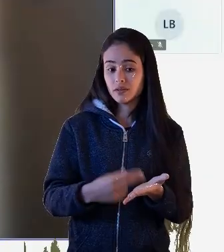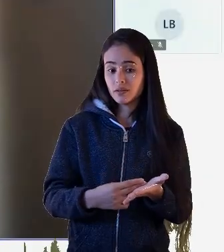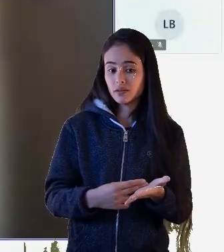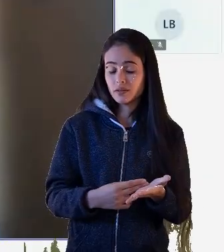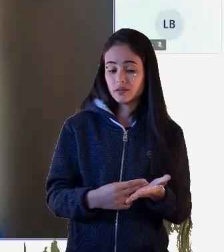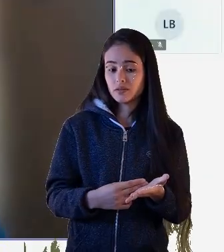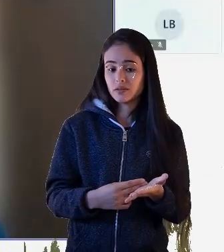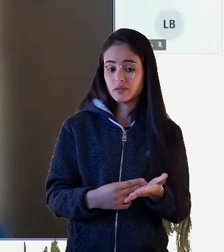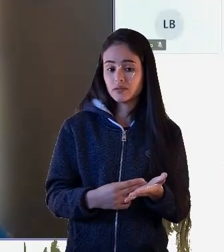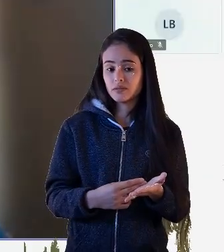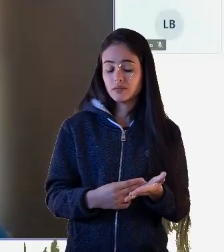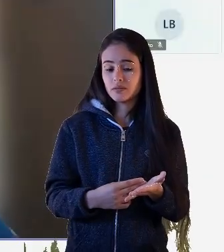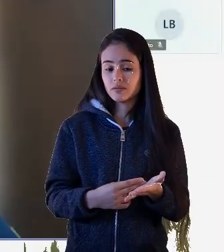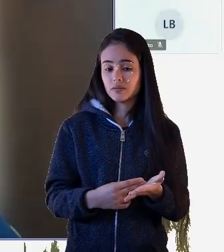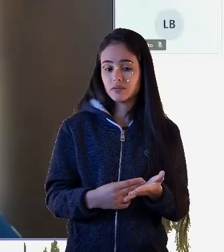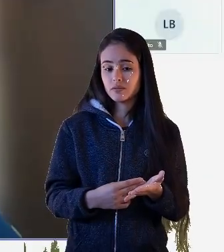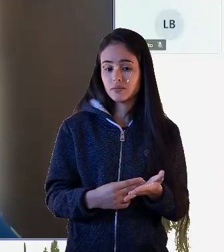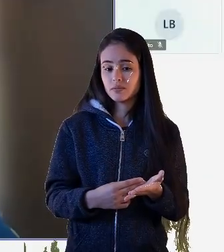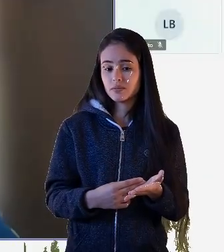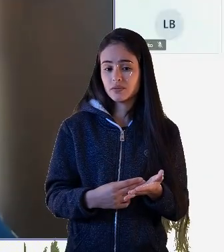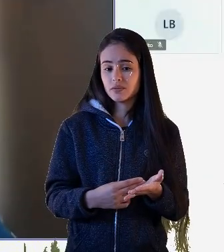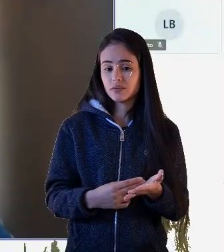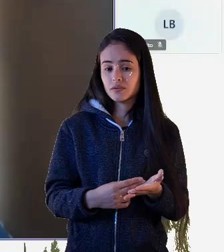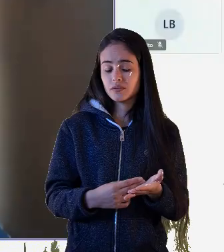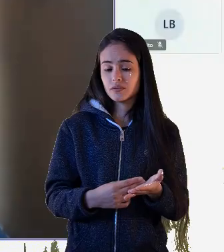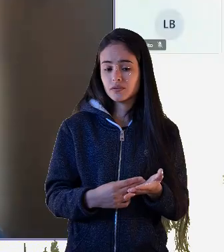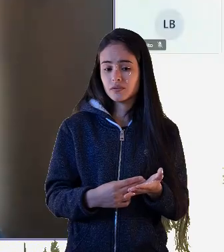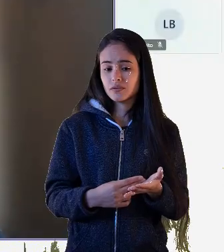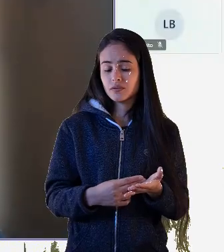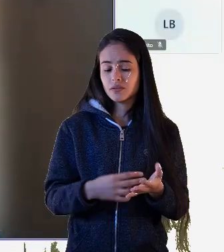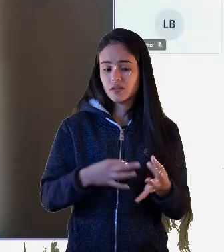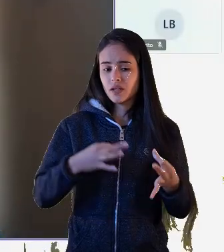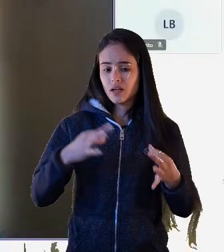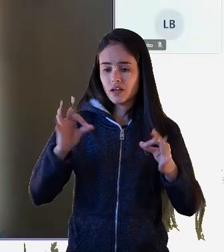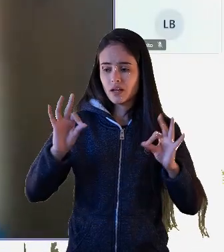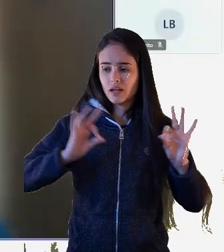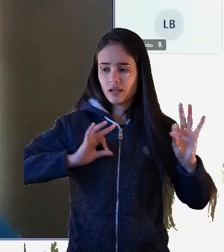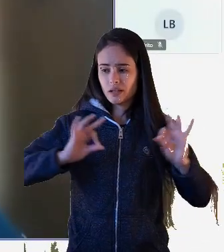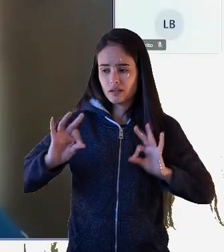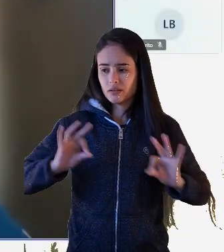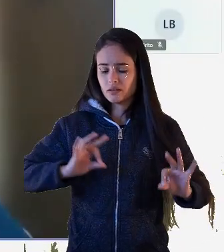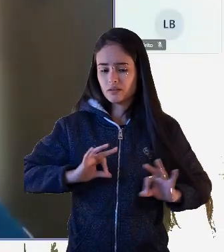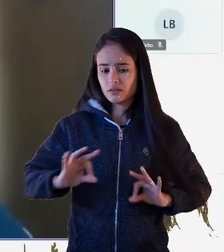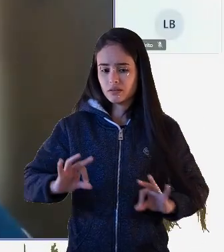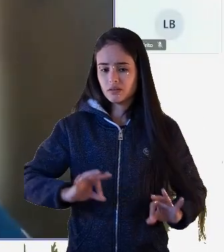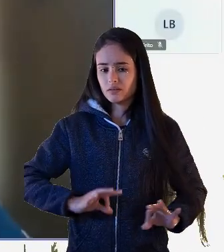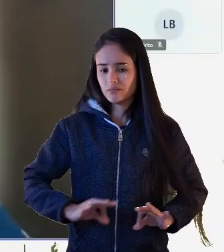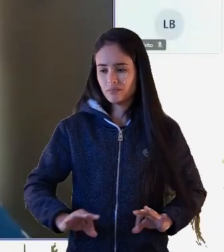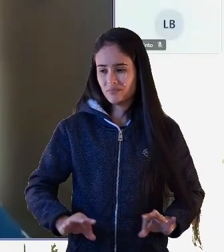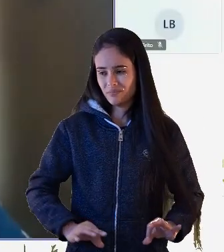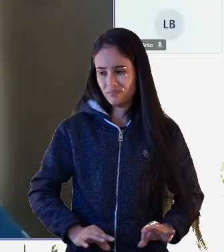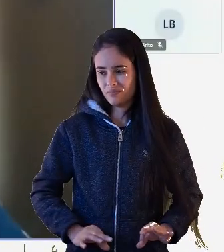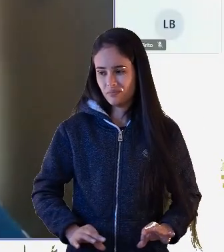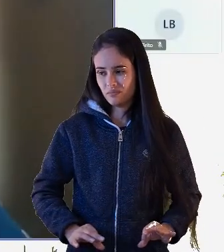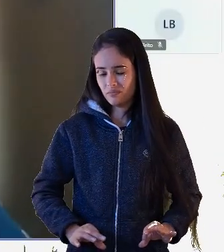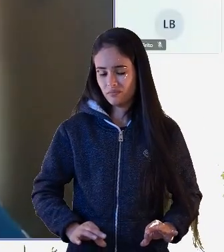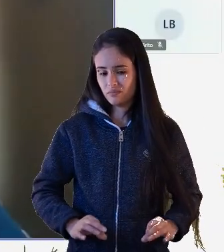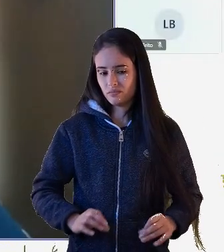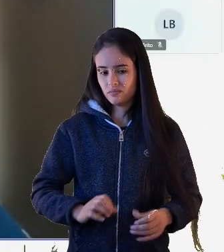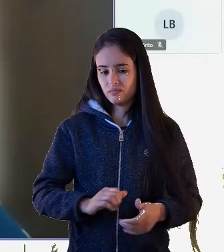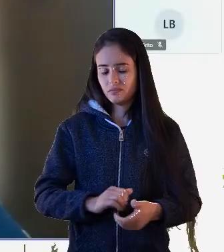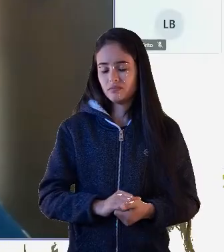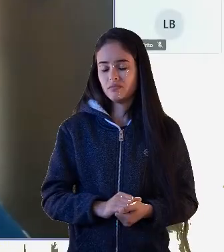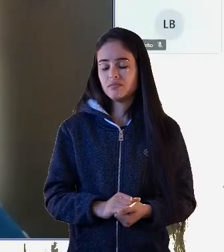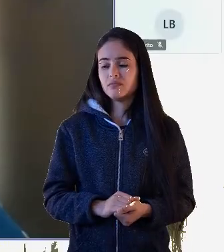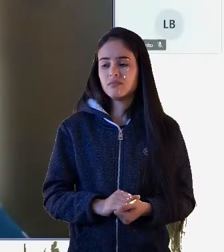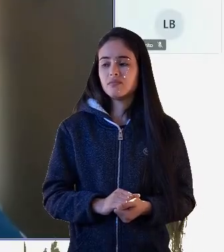como professora. Nunca me perguntaram isso. Ninguém nunca me confundiu com a faxineira, né? Na